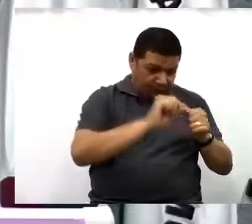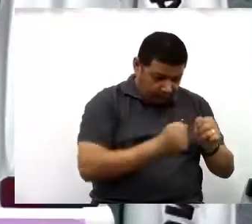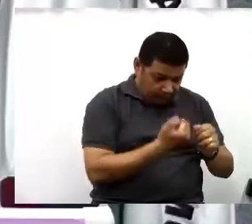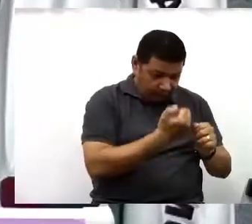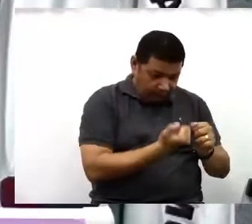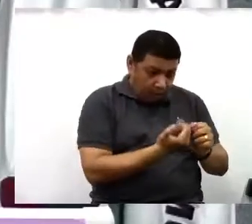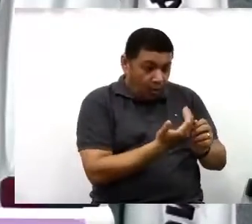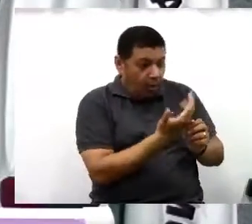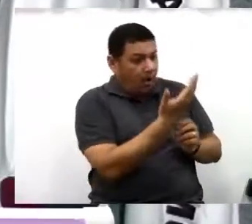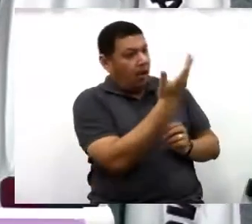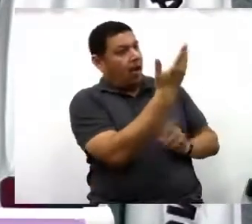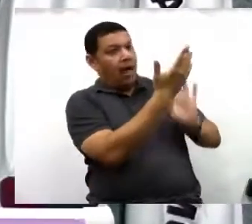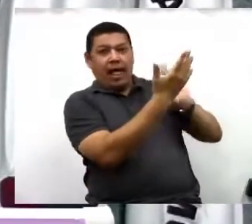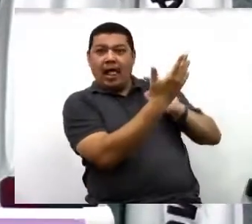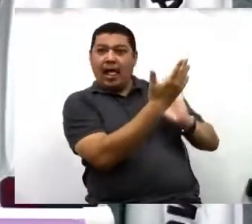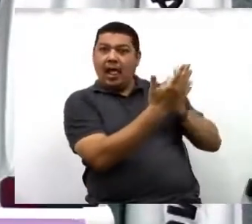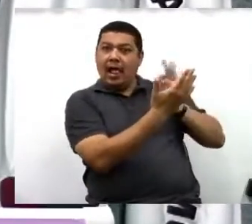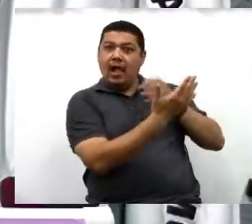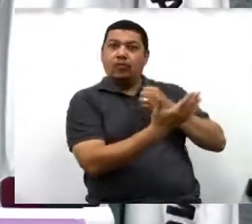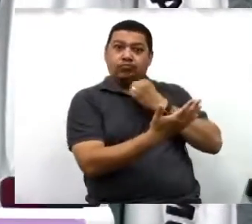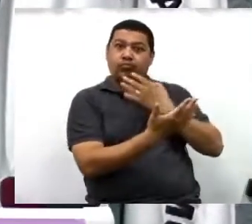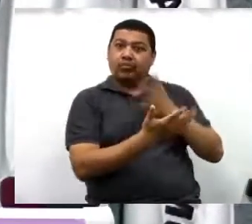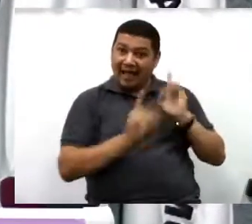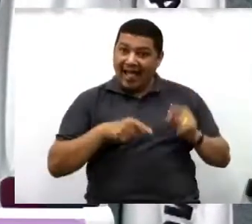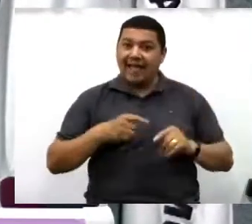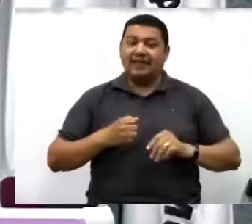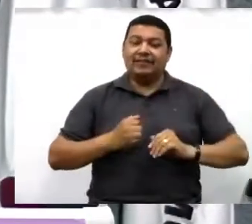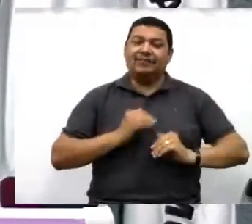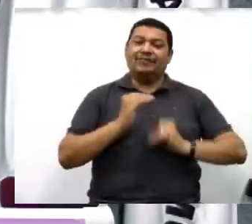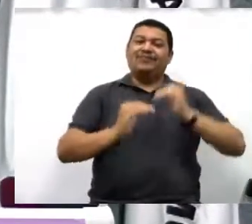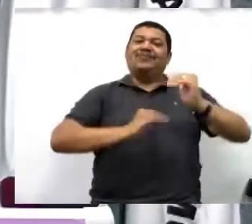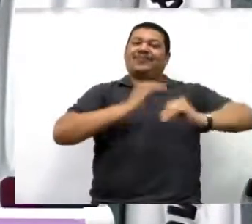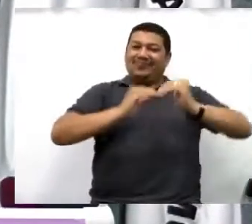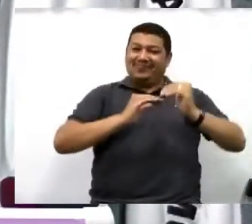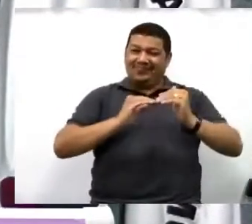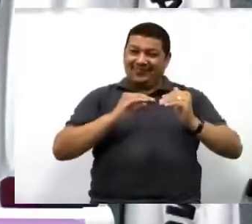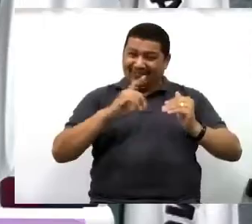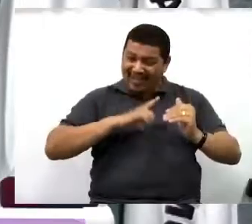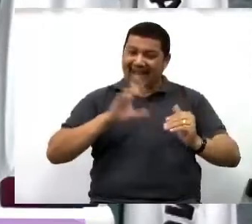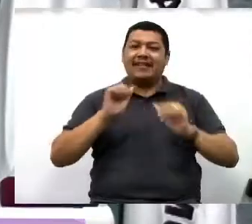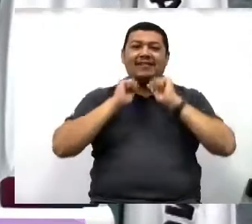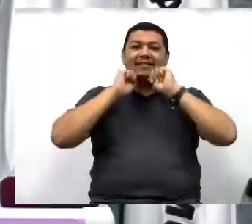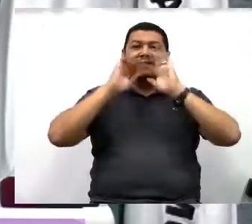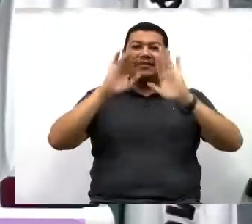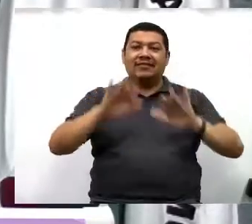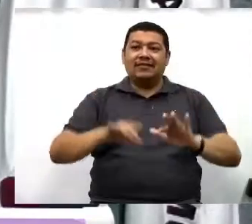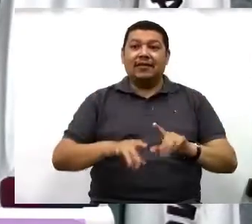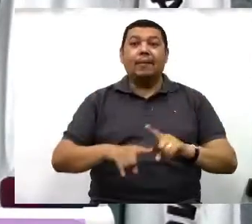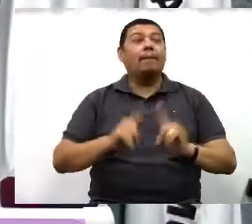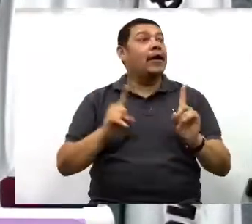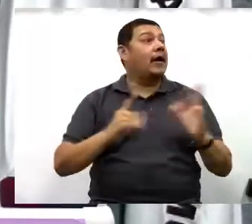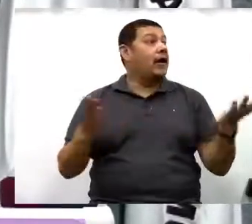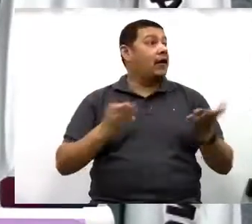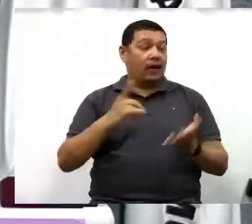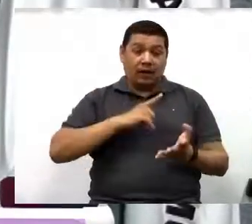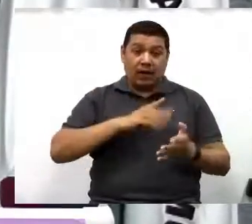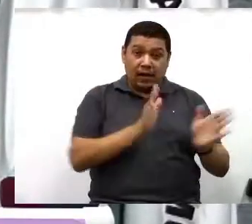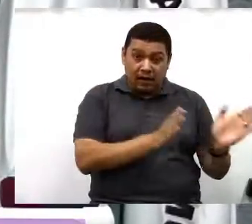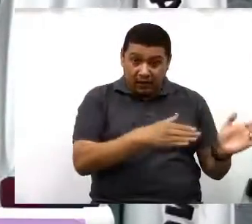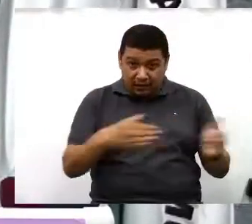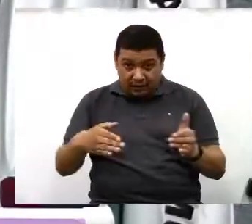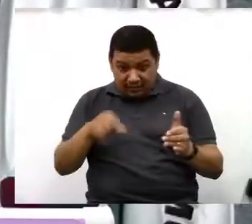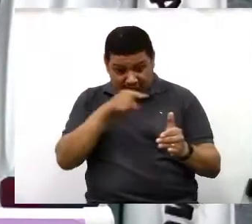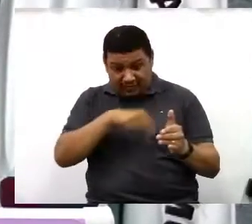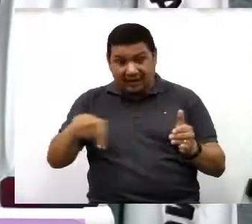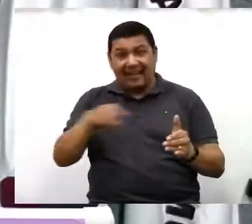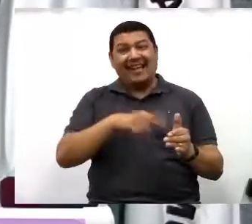nasce. É uma cidade próspera, é uma cidade abençoada. Mas estamos vivendo em um momento difícil.